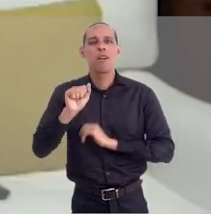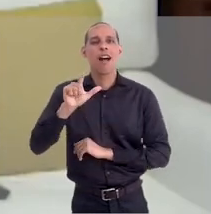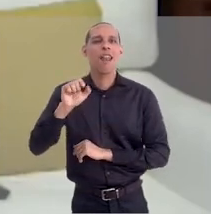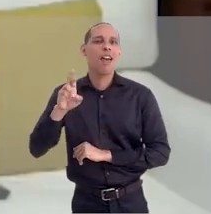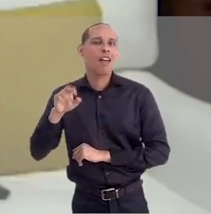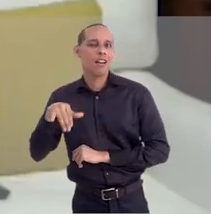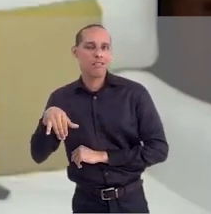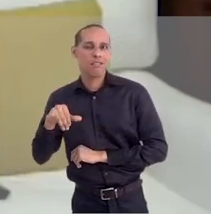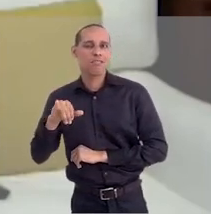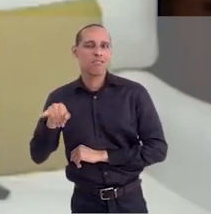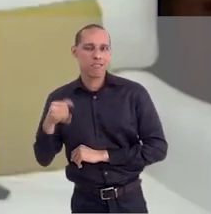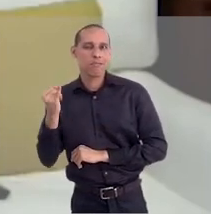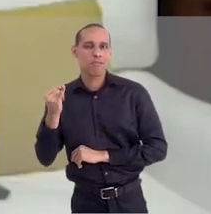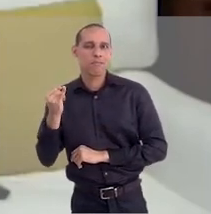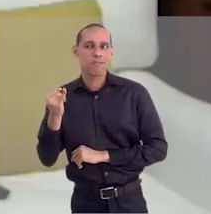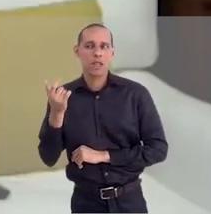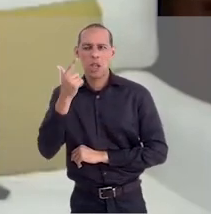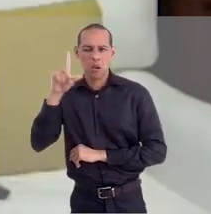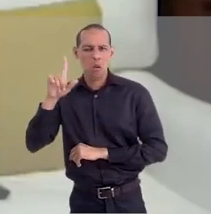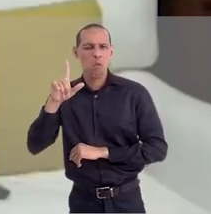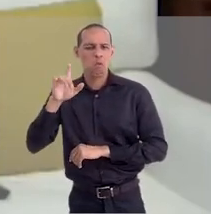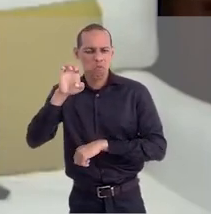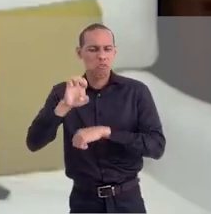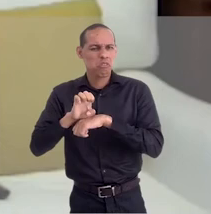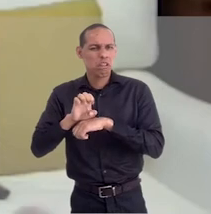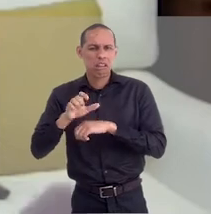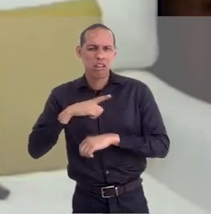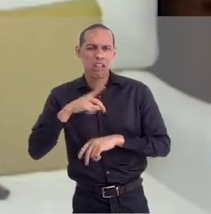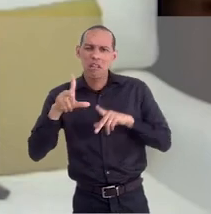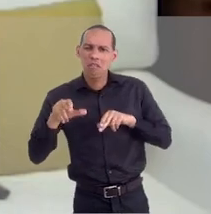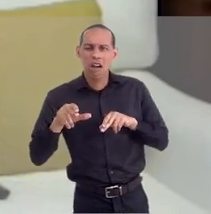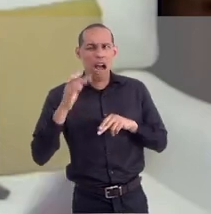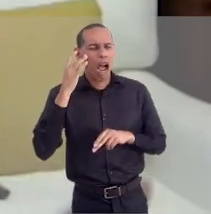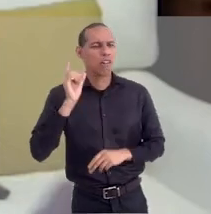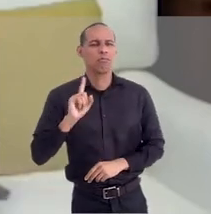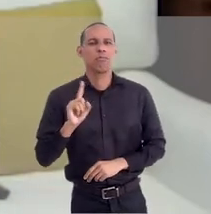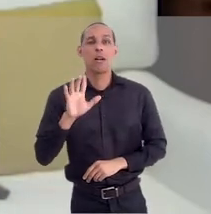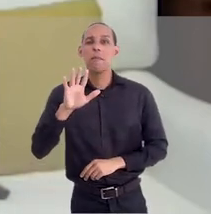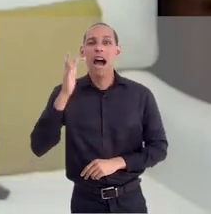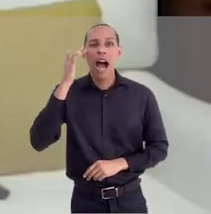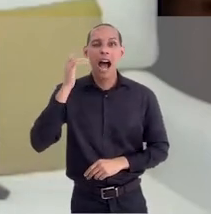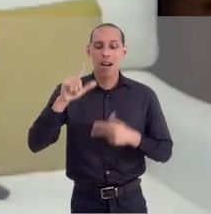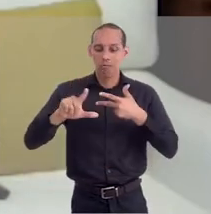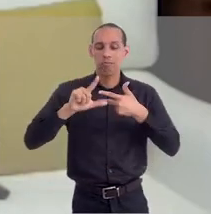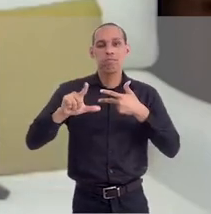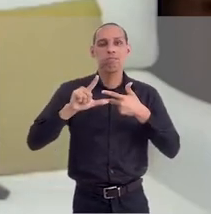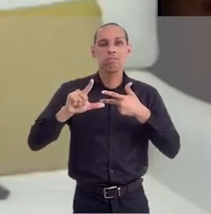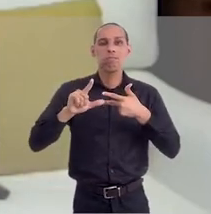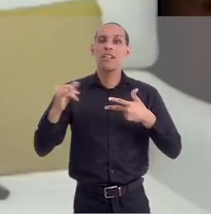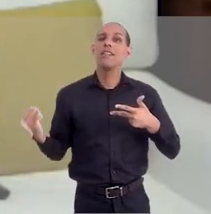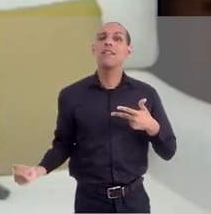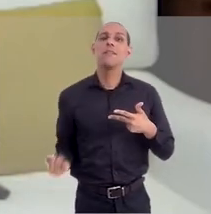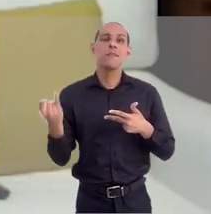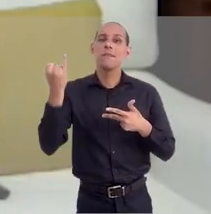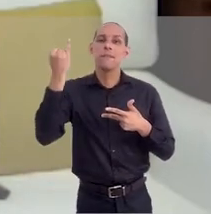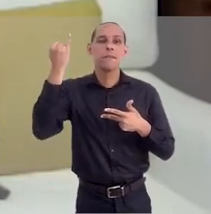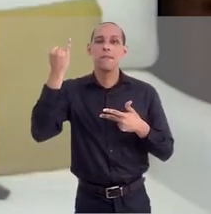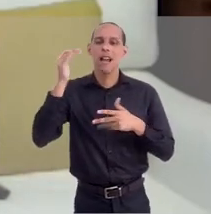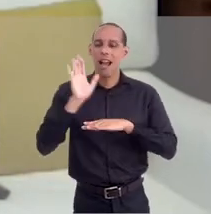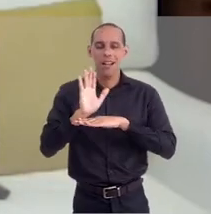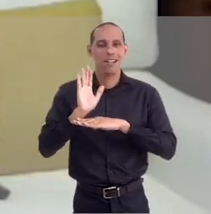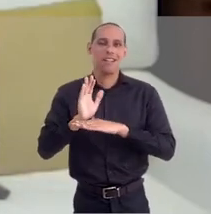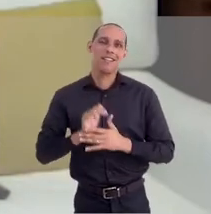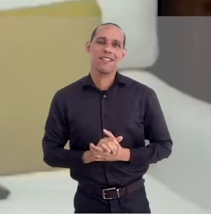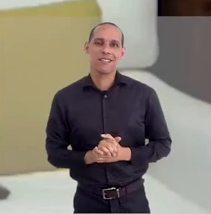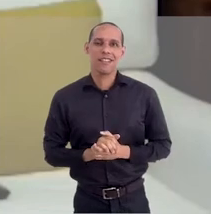Alerj, em outros estados da federação. Mas eu acho que esse é um braço adicional da atuação do Legislativo que é fundamental,